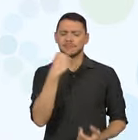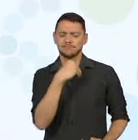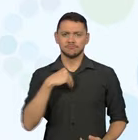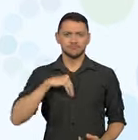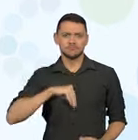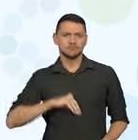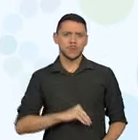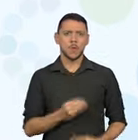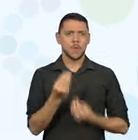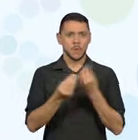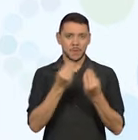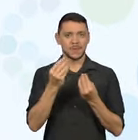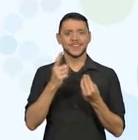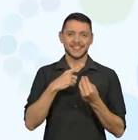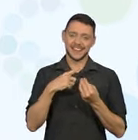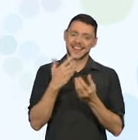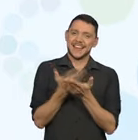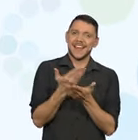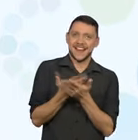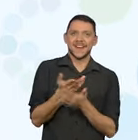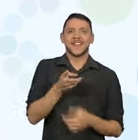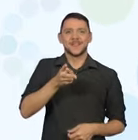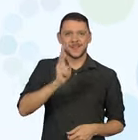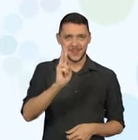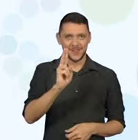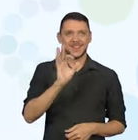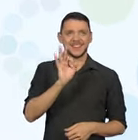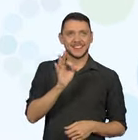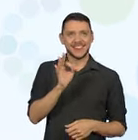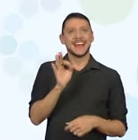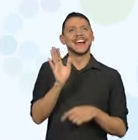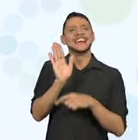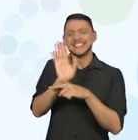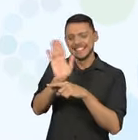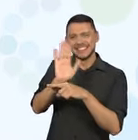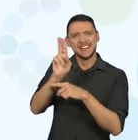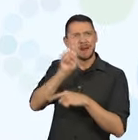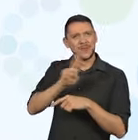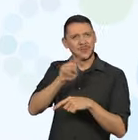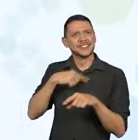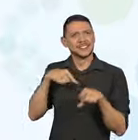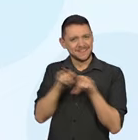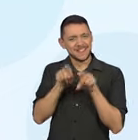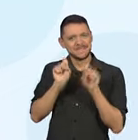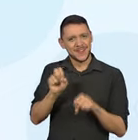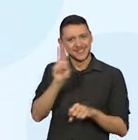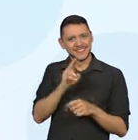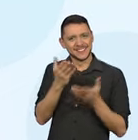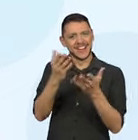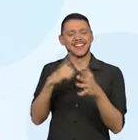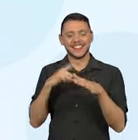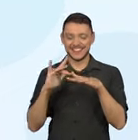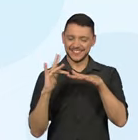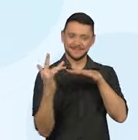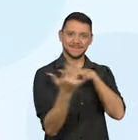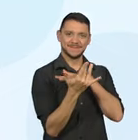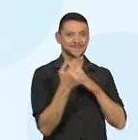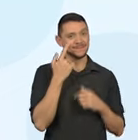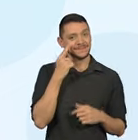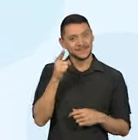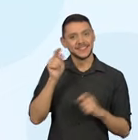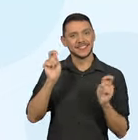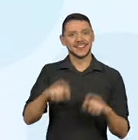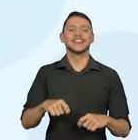né? Bom, se o cinema usa, eu posso usar também, não é? Então, vamos lá, aula número 2. Minhas redes sociais estão ali. O que nós